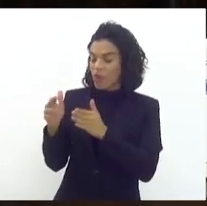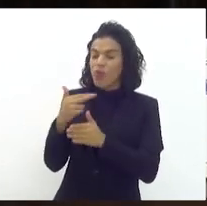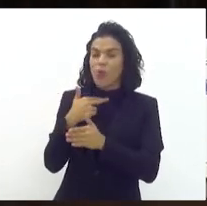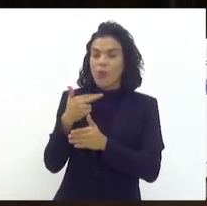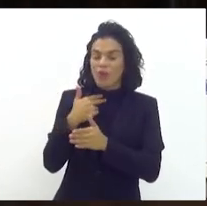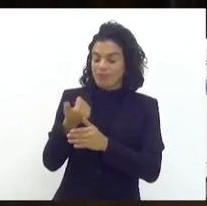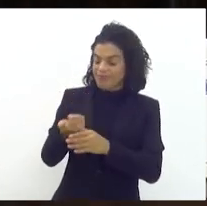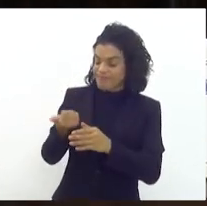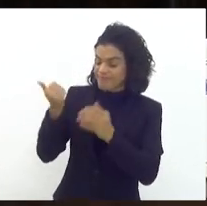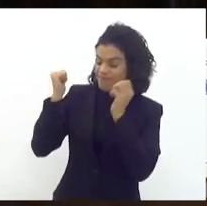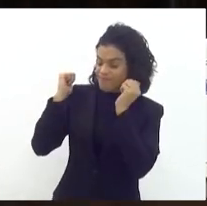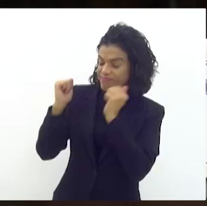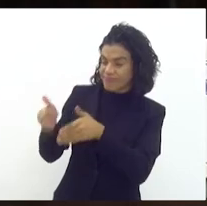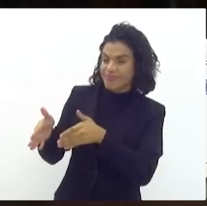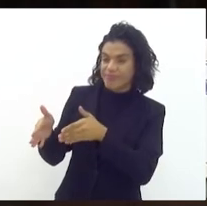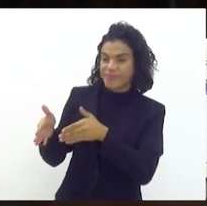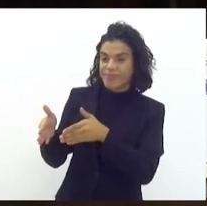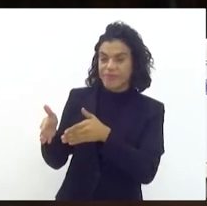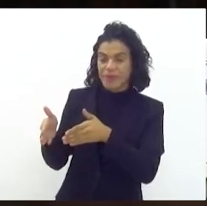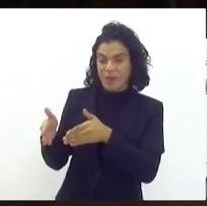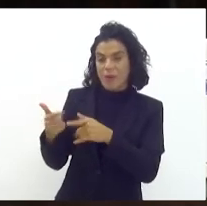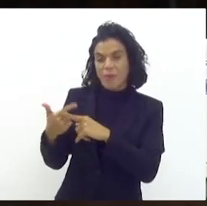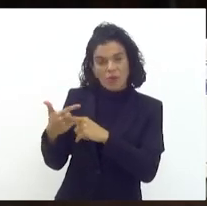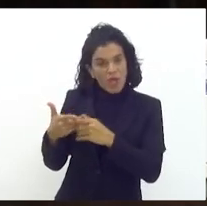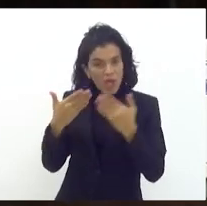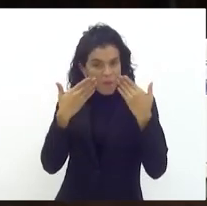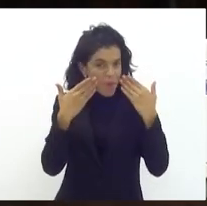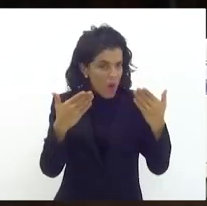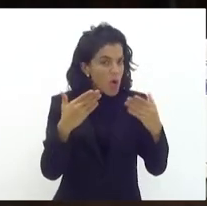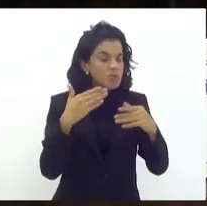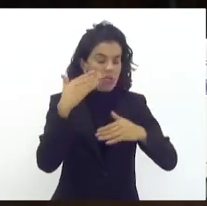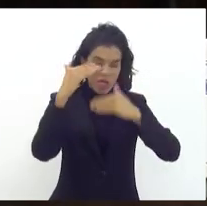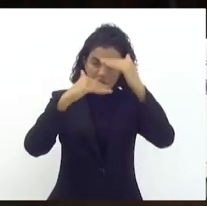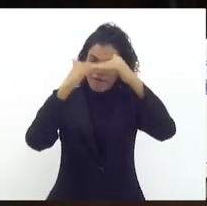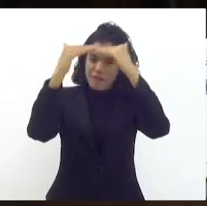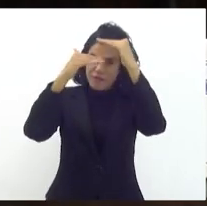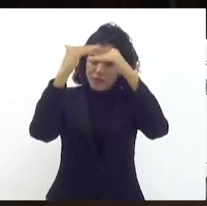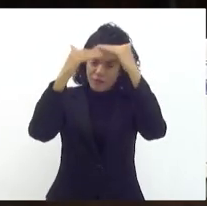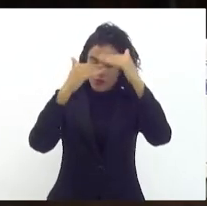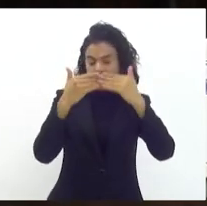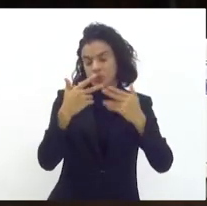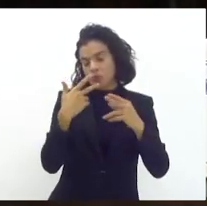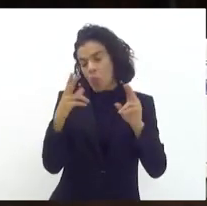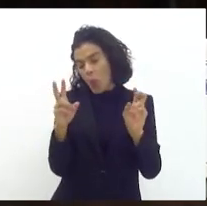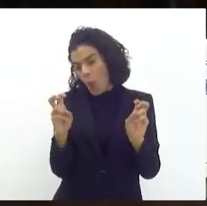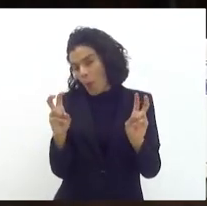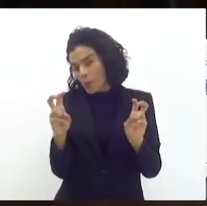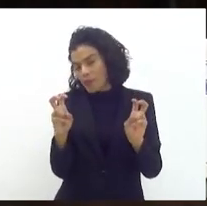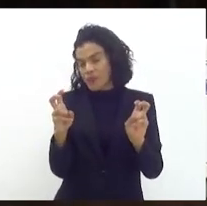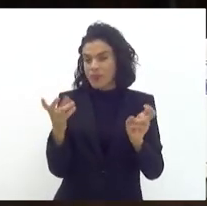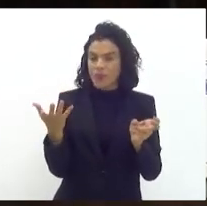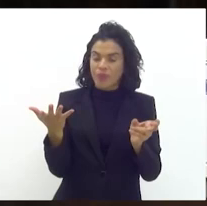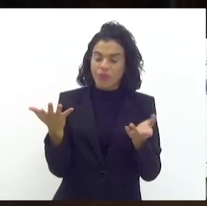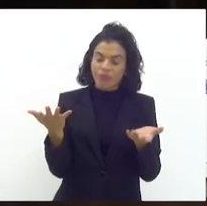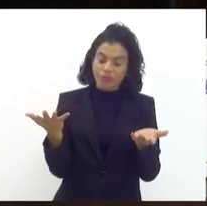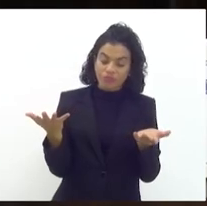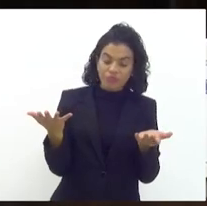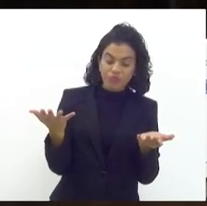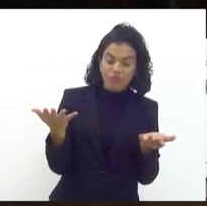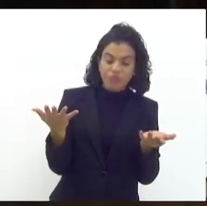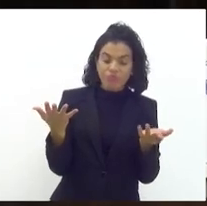apresentado porque ele traz verdadeiramente avanços Quando se diz respeito à questão da